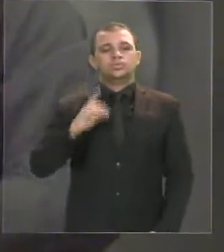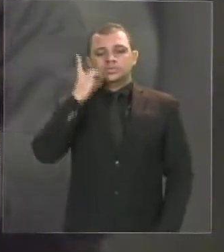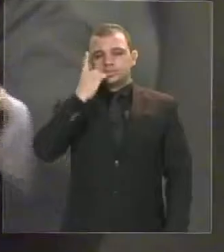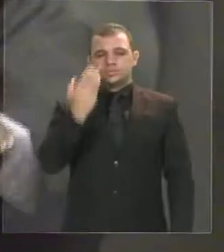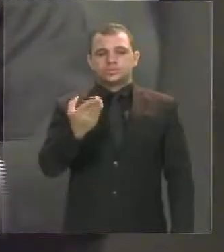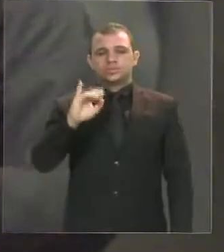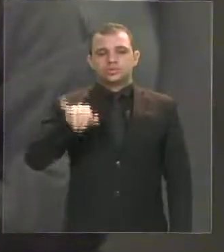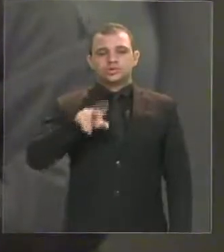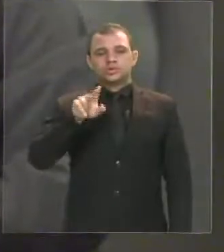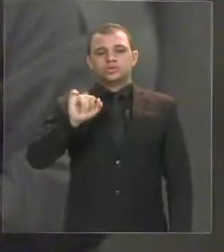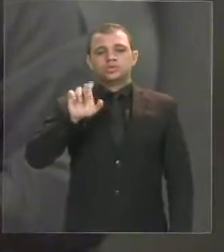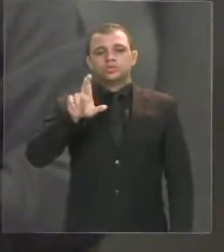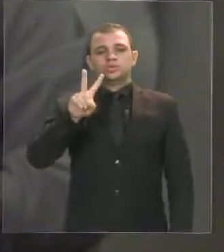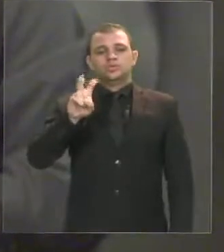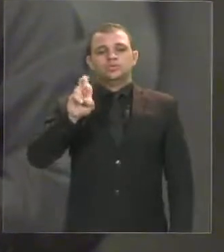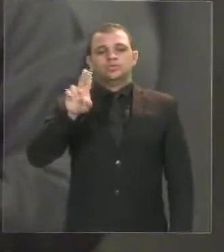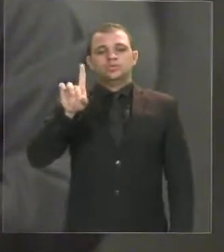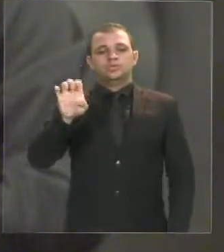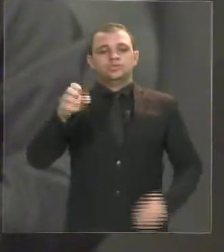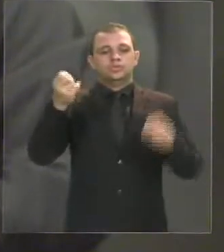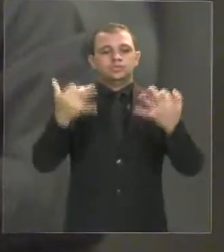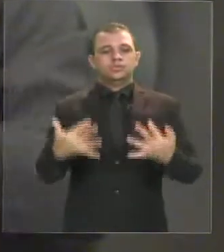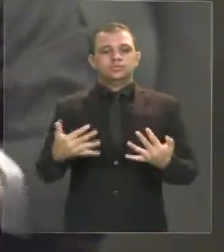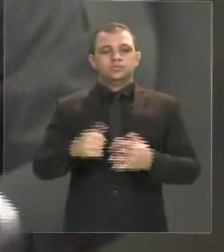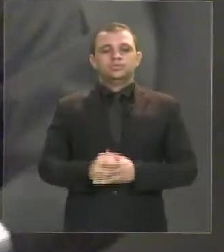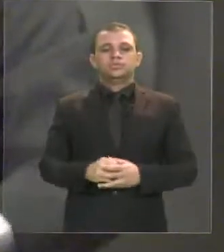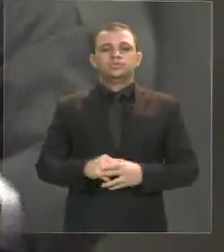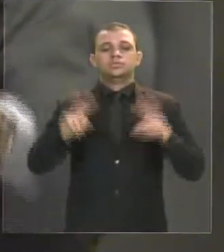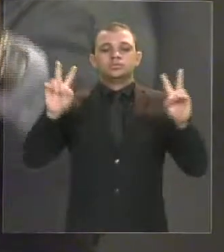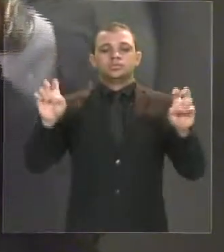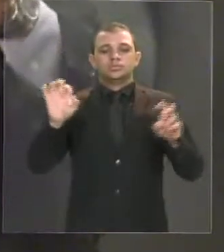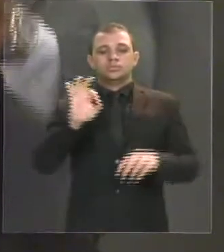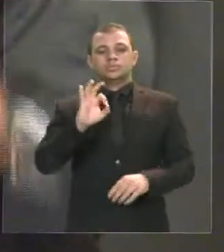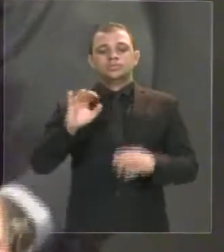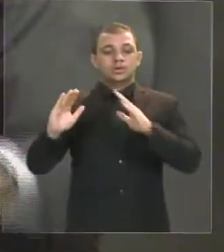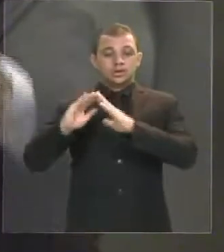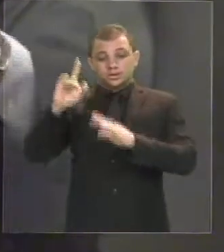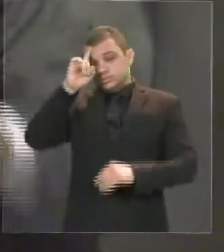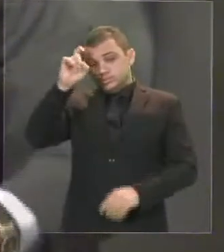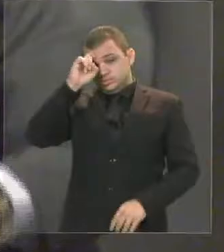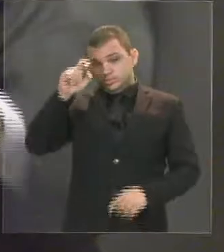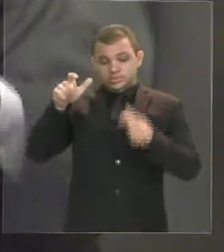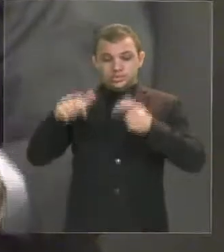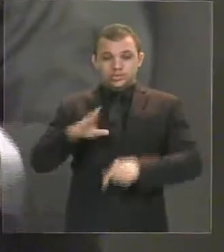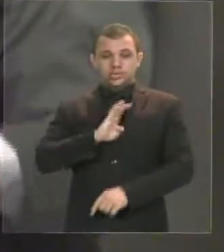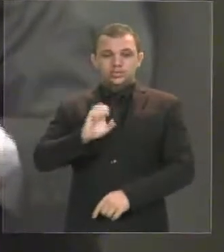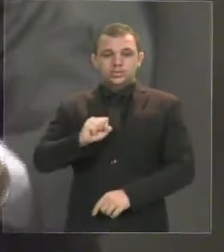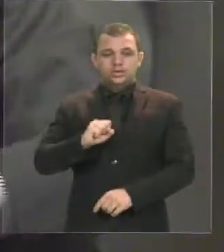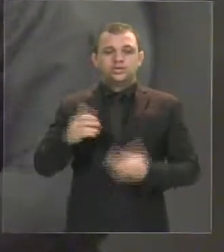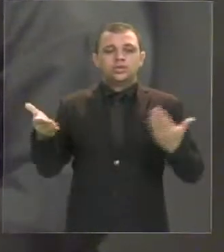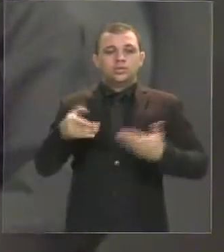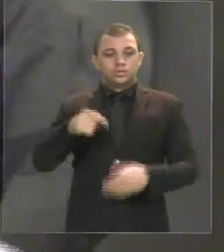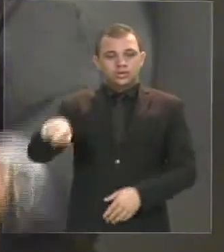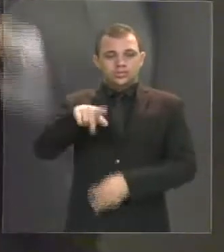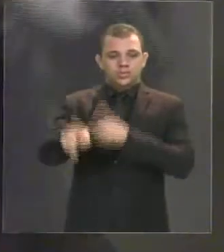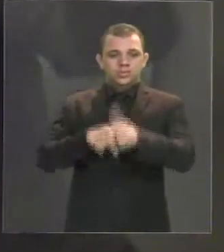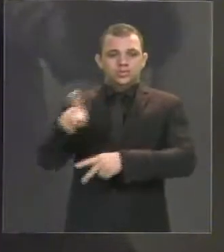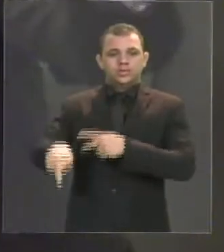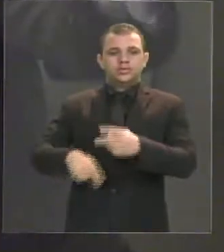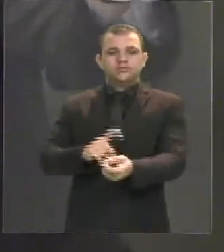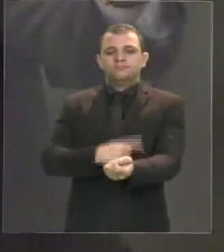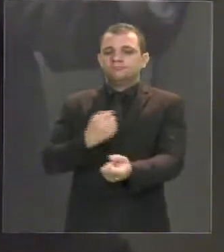pouco, com relação ao hospital de Balsas. Hoje, a população de Balsas é revoltada com o governador do Estado do Maranhão, porque